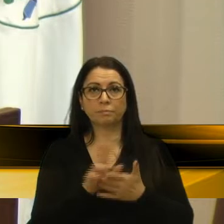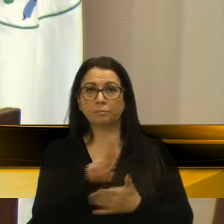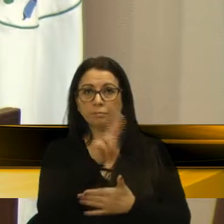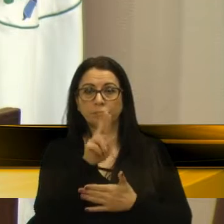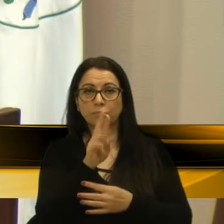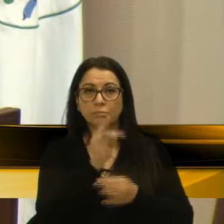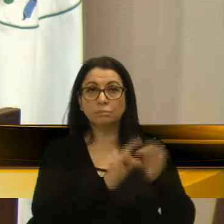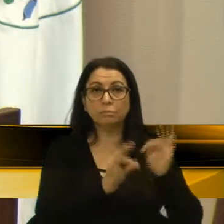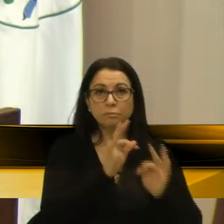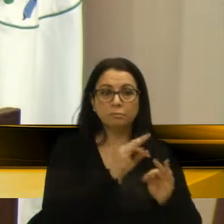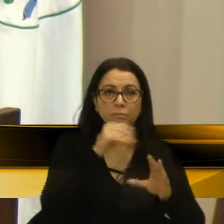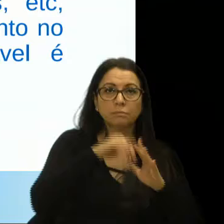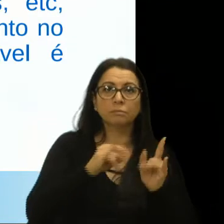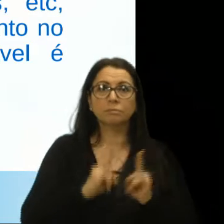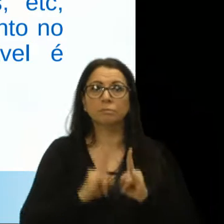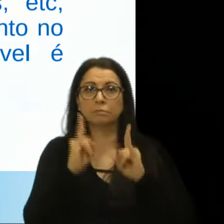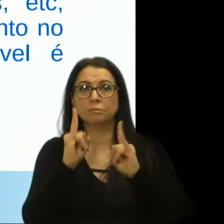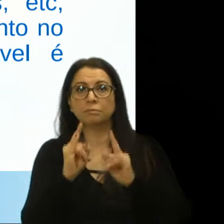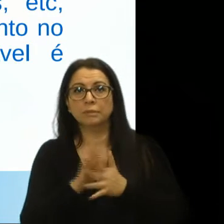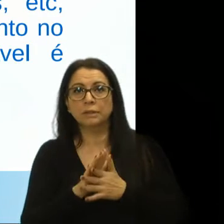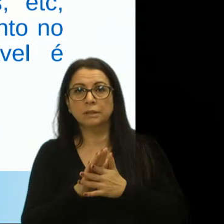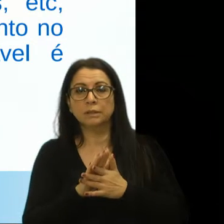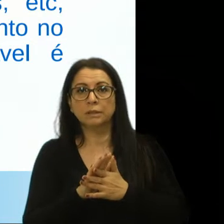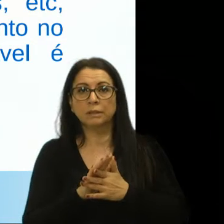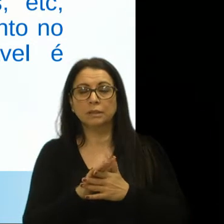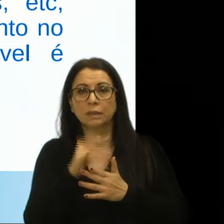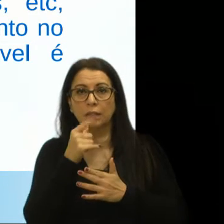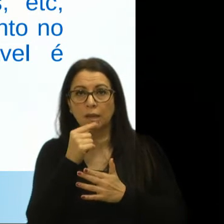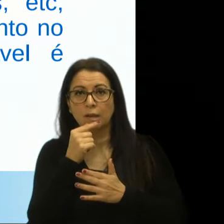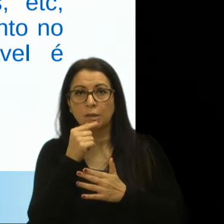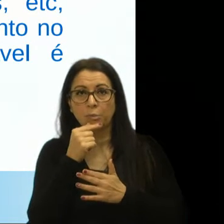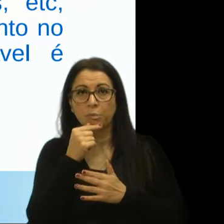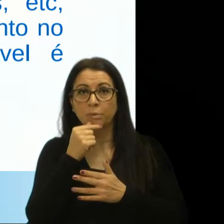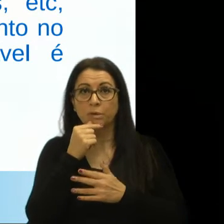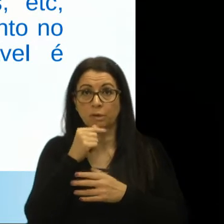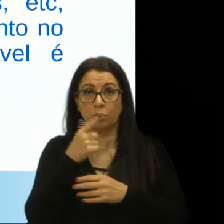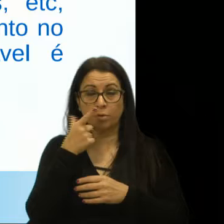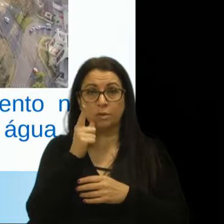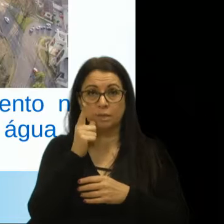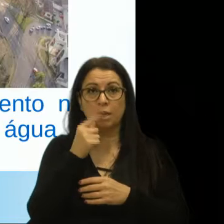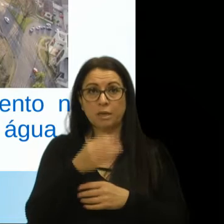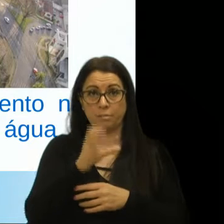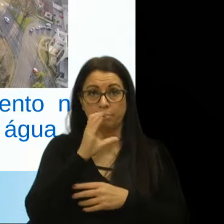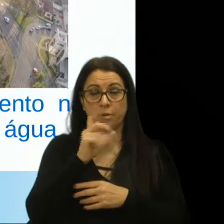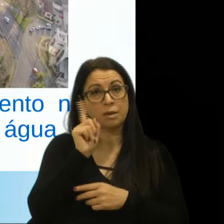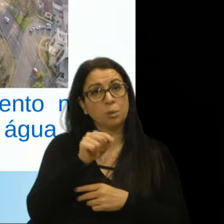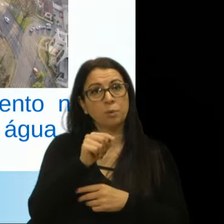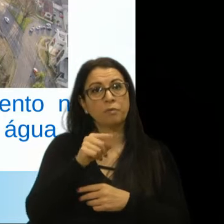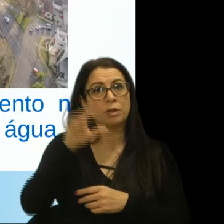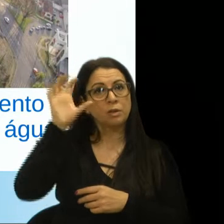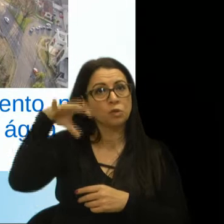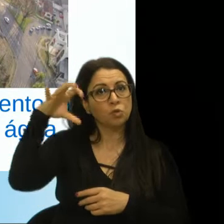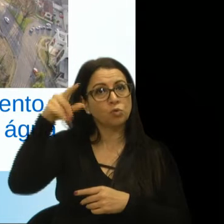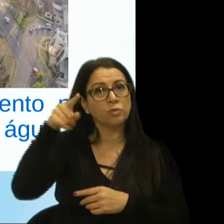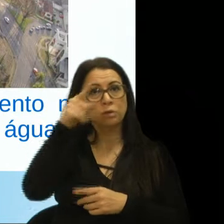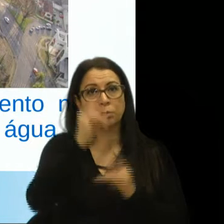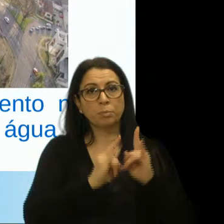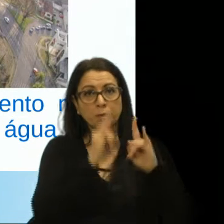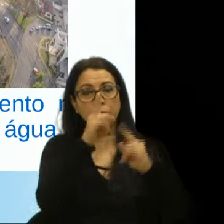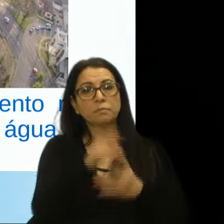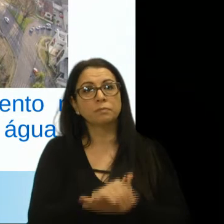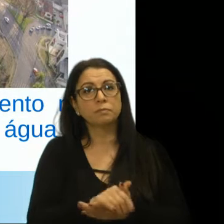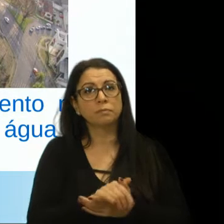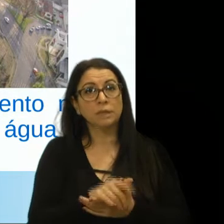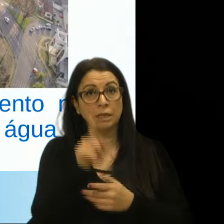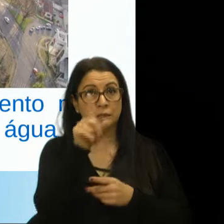tratada dentro do prédio e a água potável é a que vem da chuva. Então, o prédio está aqui, ó, é